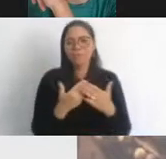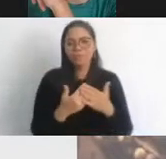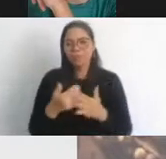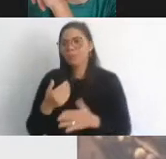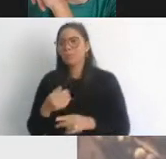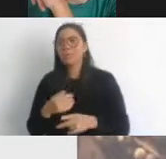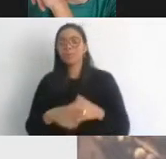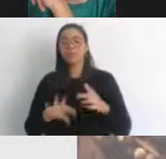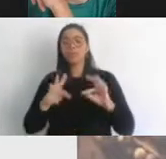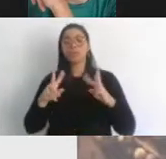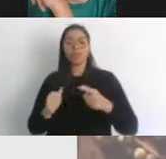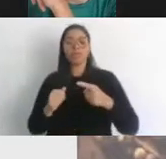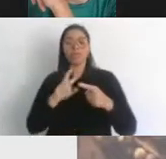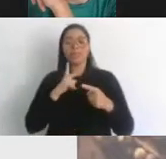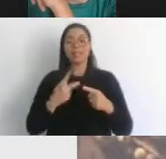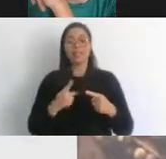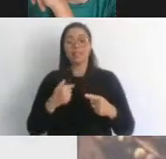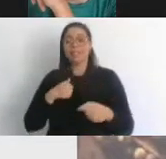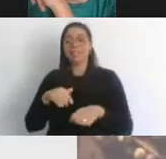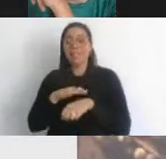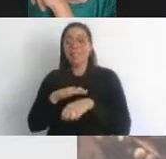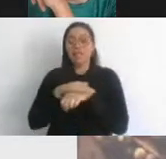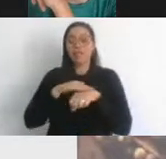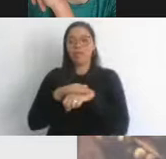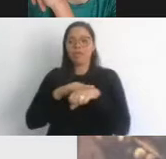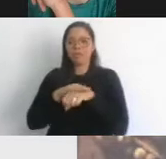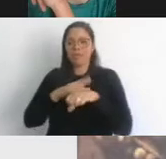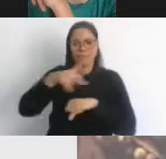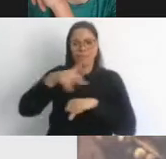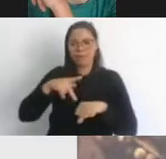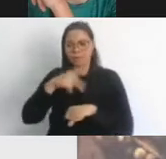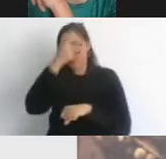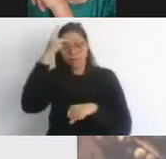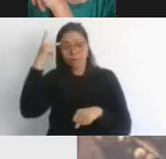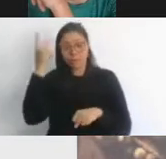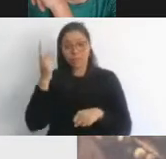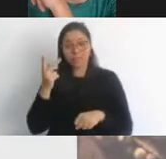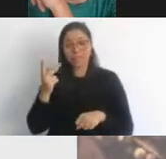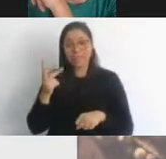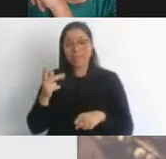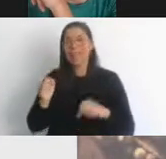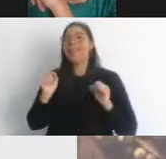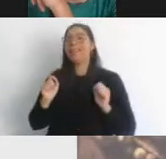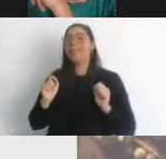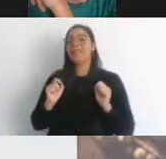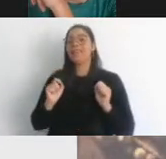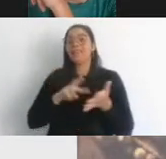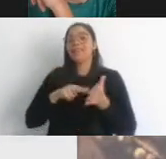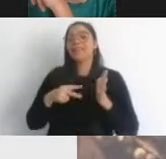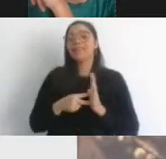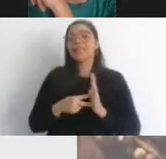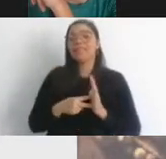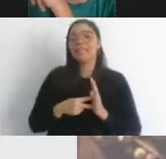dessas línguas e eles se comunicam com essas populações o Criciúma tem nem o que os outros falam e a partir dali do